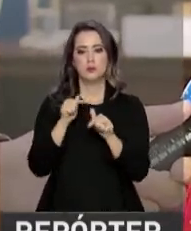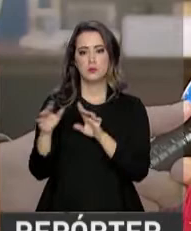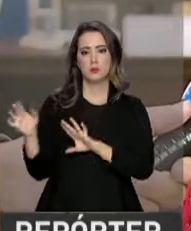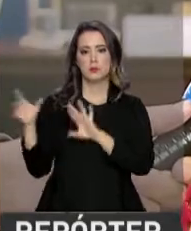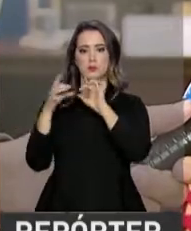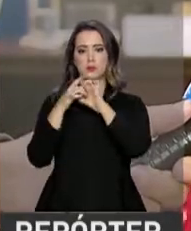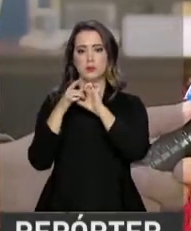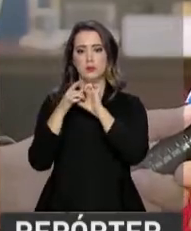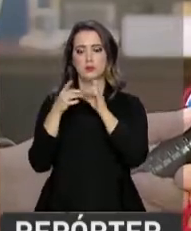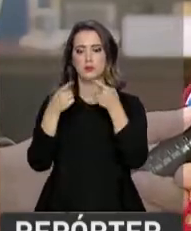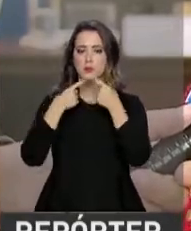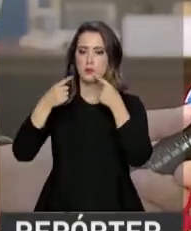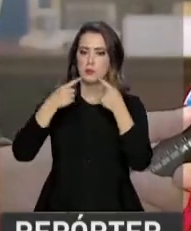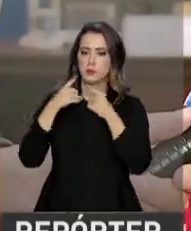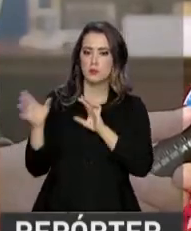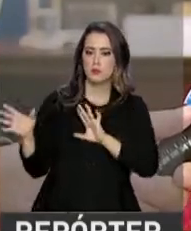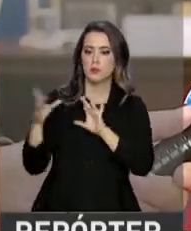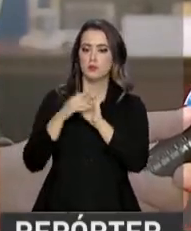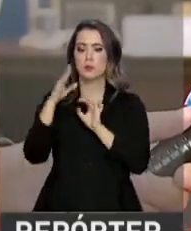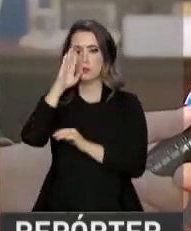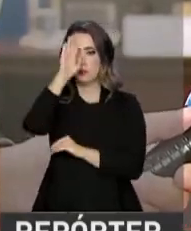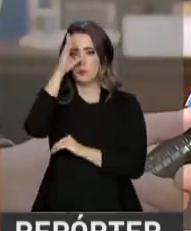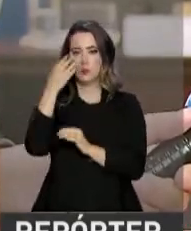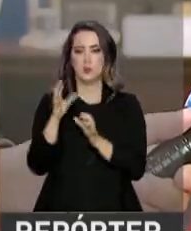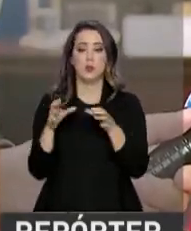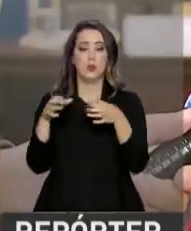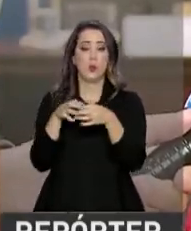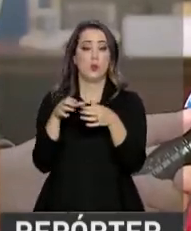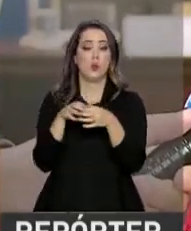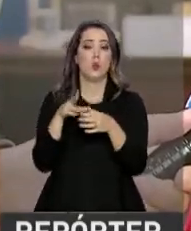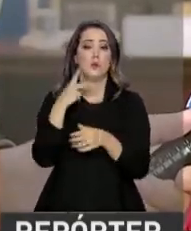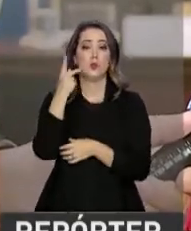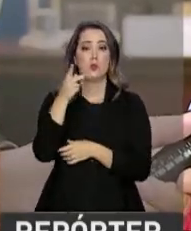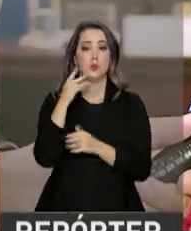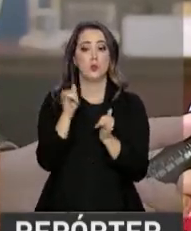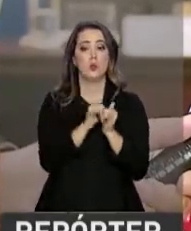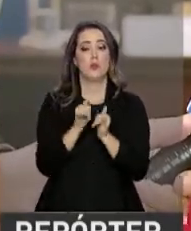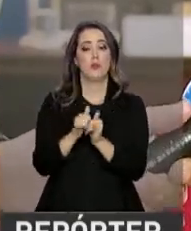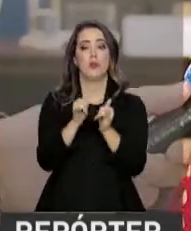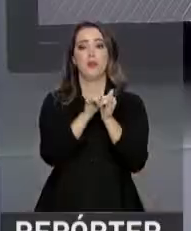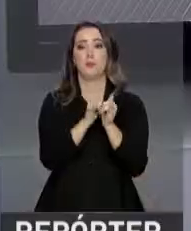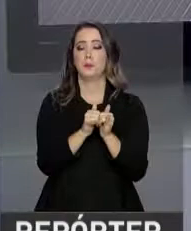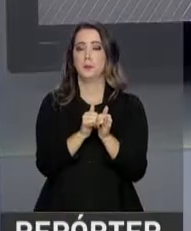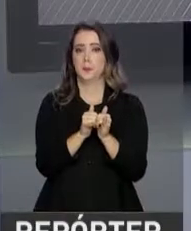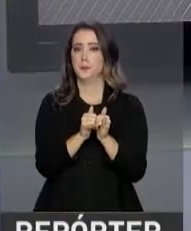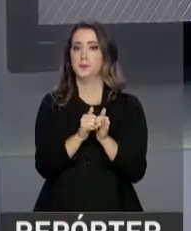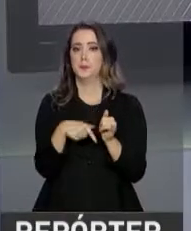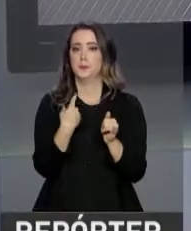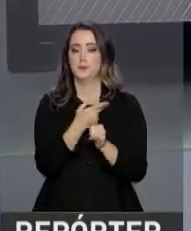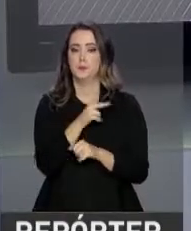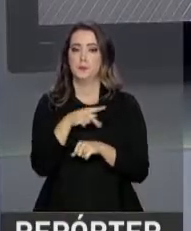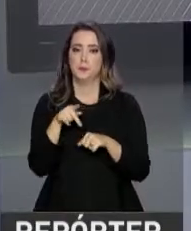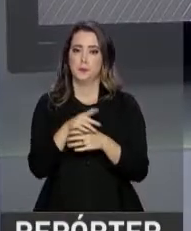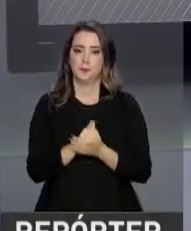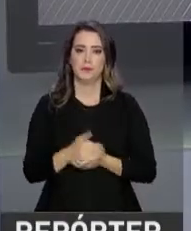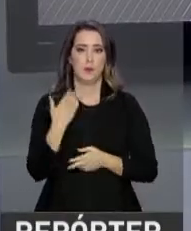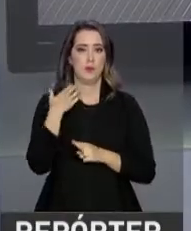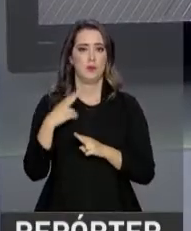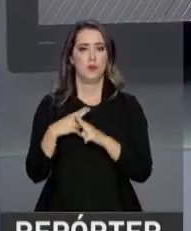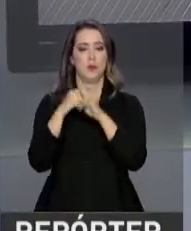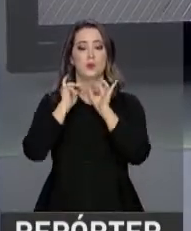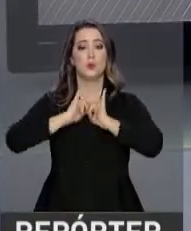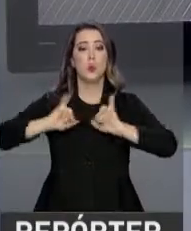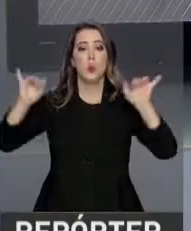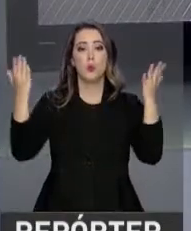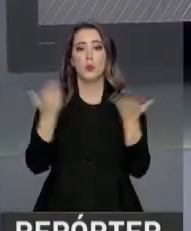integrado dialogante entre as principais instituições envolvidas na política de leniência do nosso país a caixa econômica federal